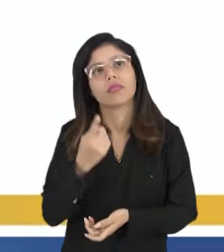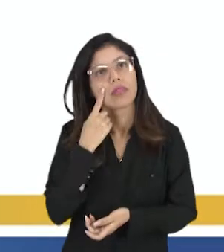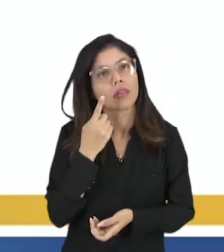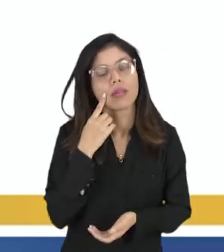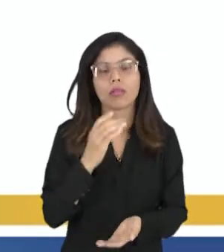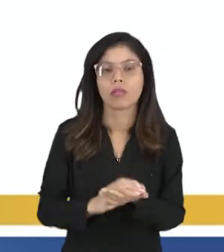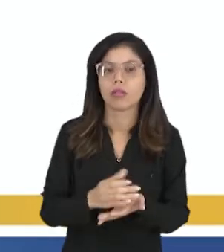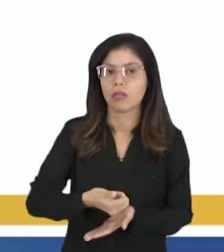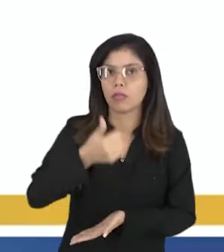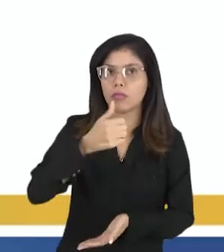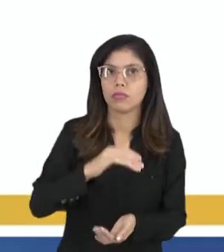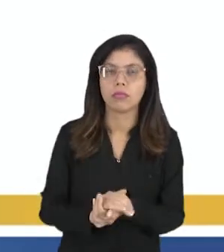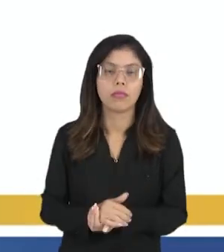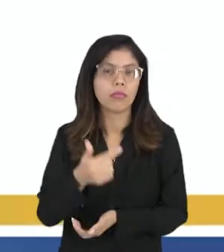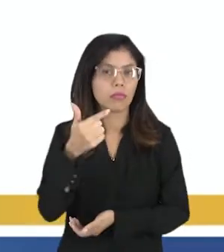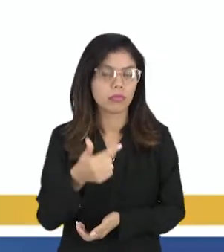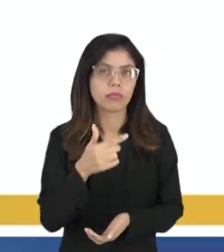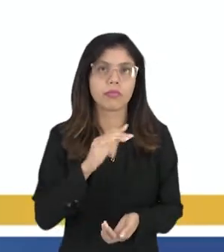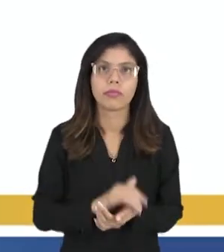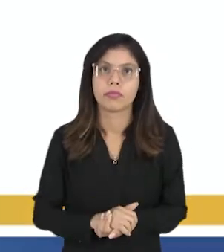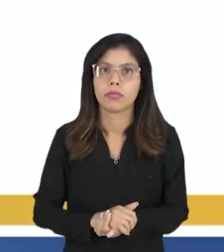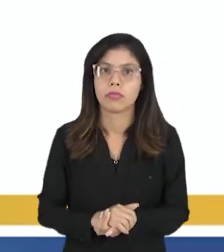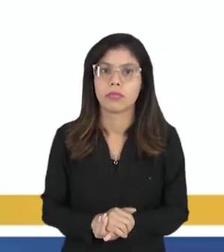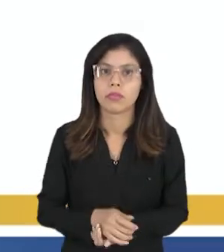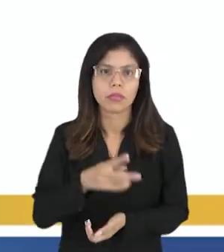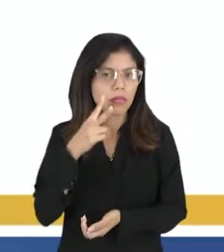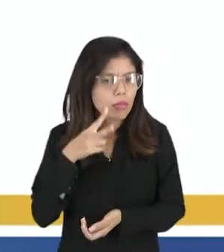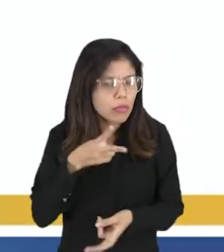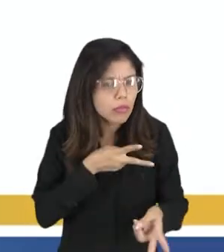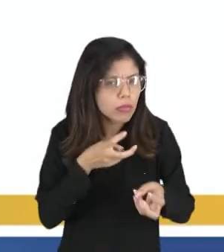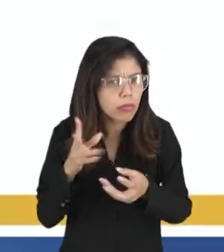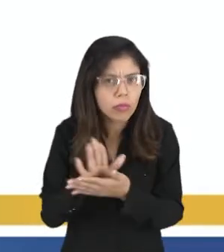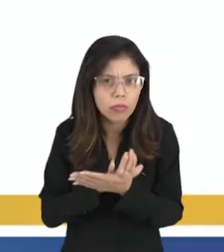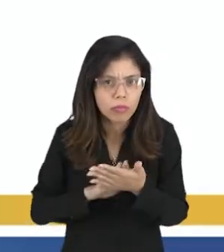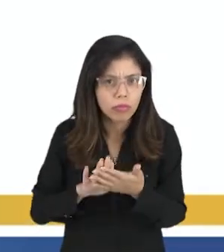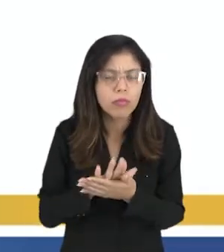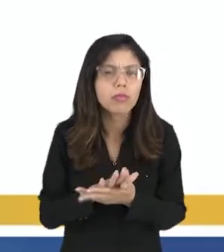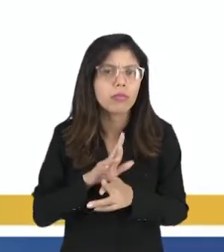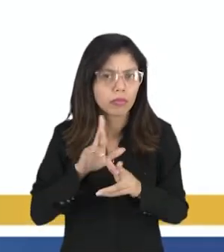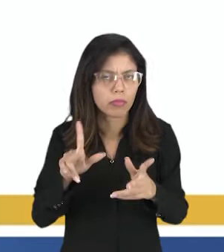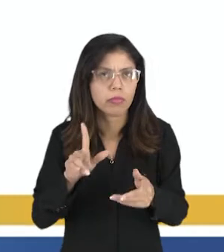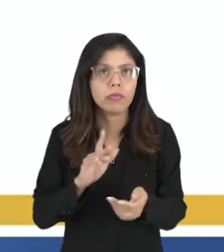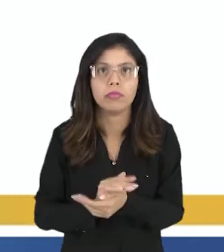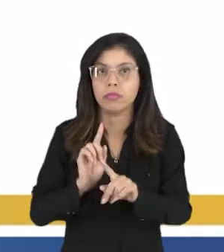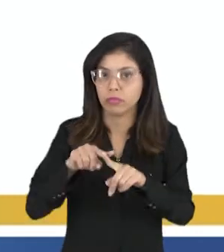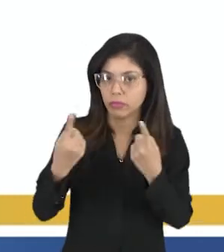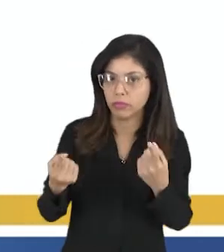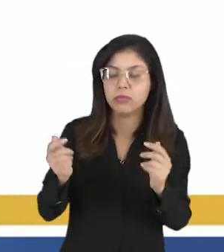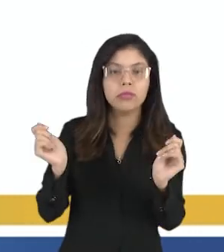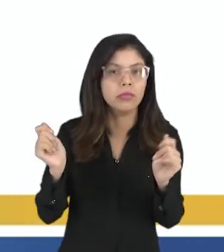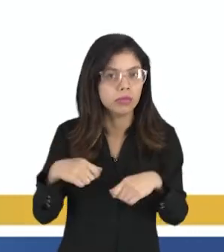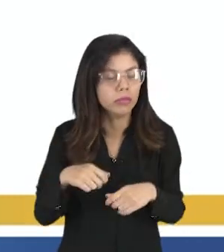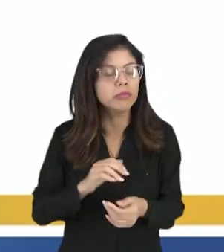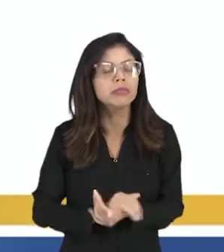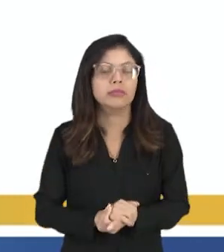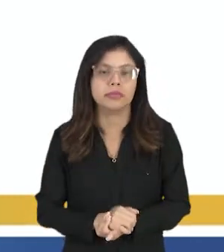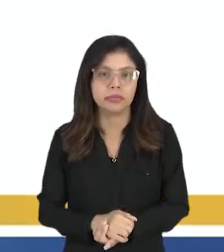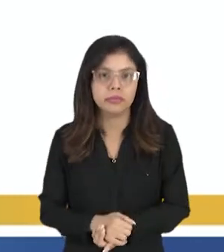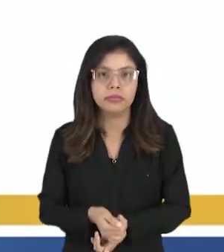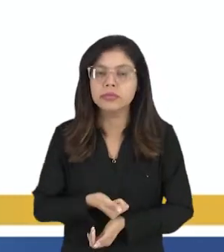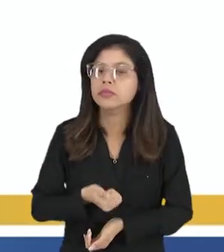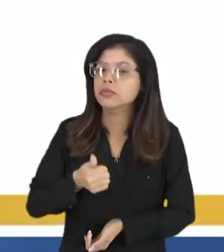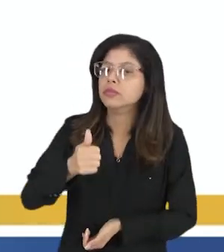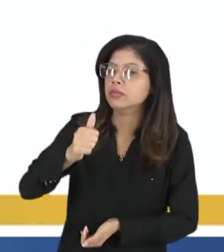para o copo 1 e para o copo 2, a gente não percebe nenhuma diferença. Porém, se a gente ingerir